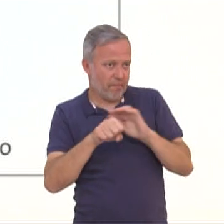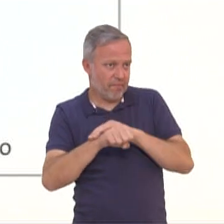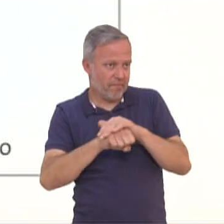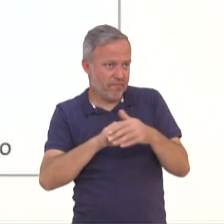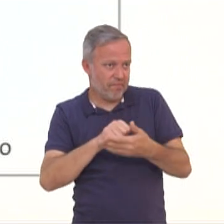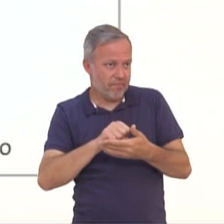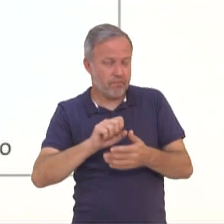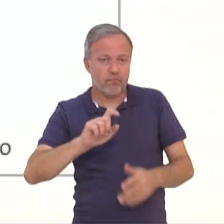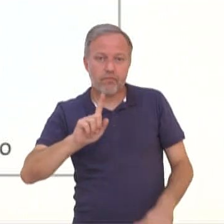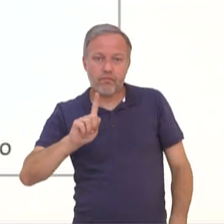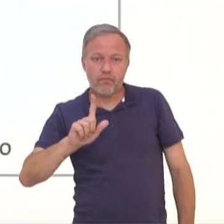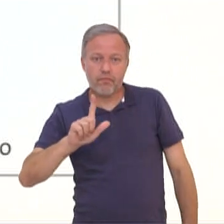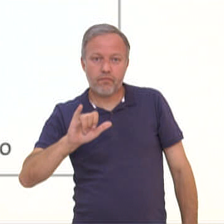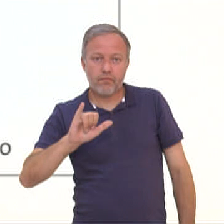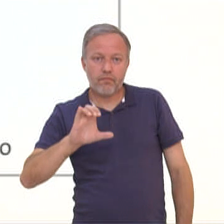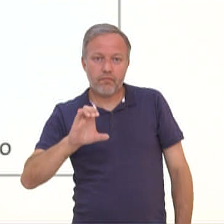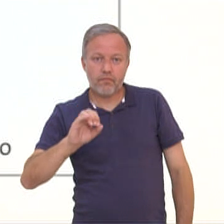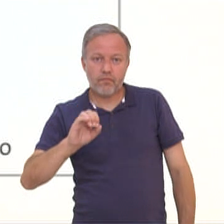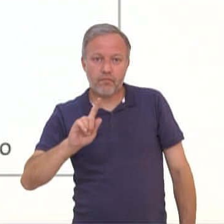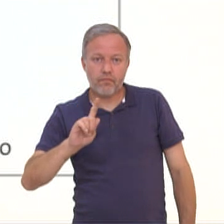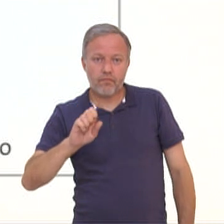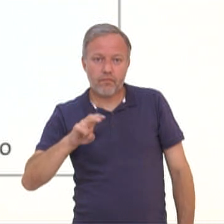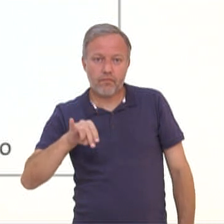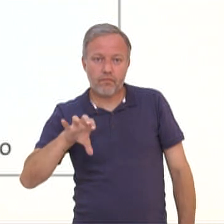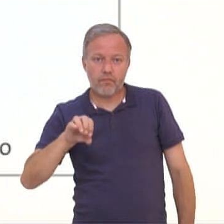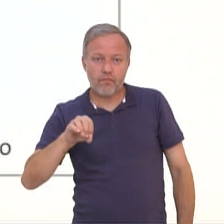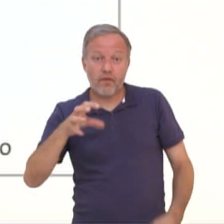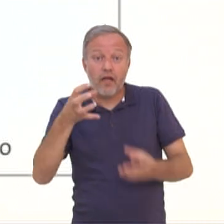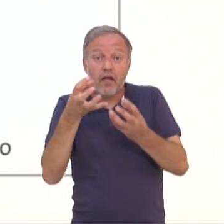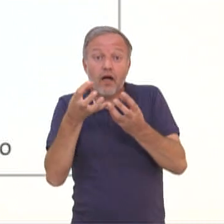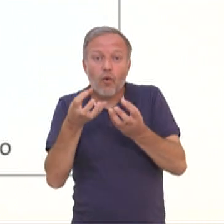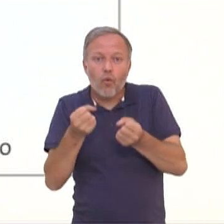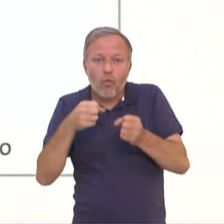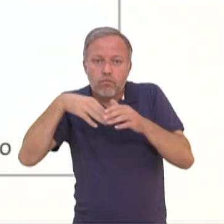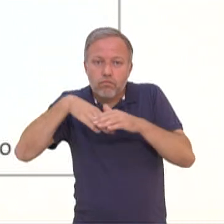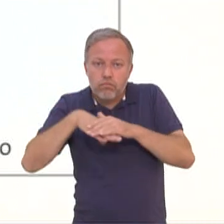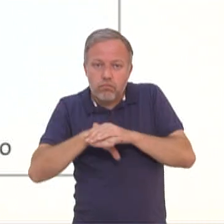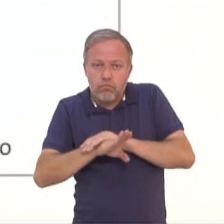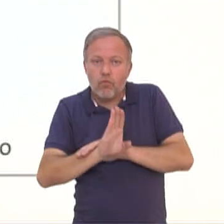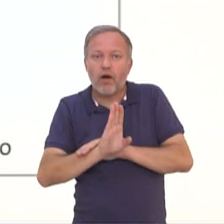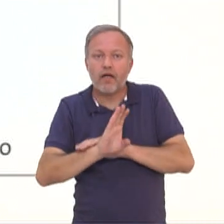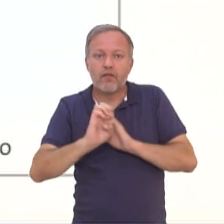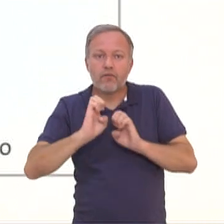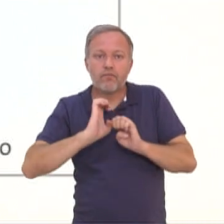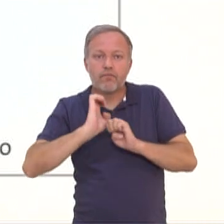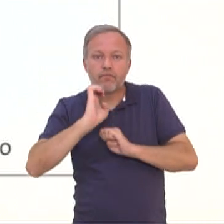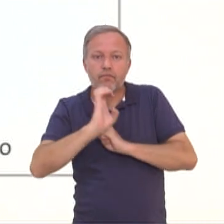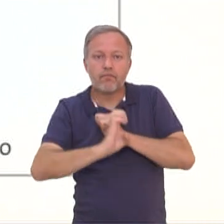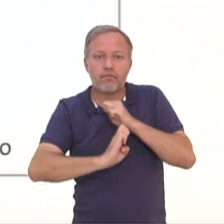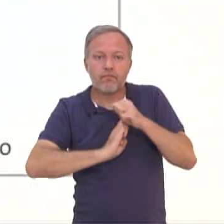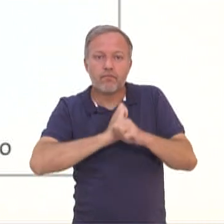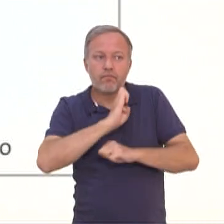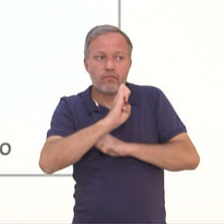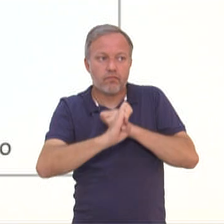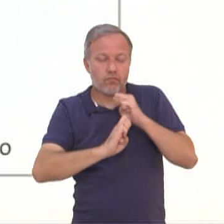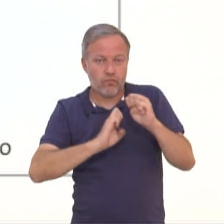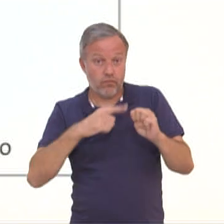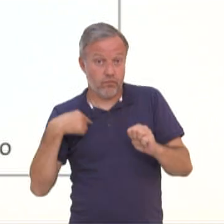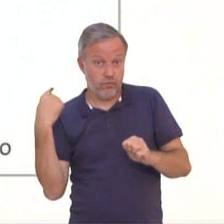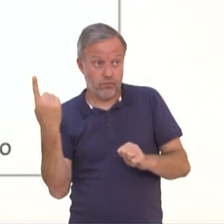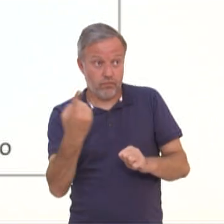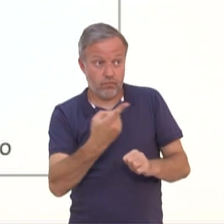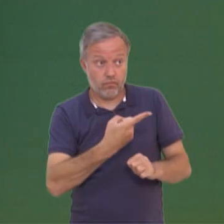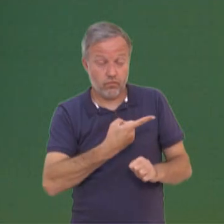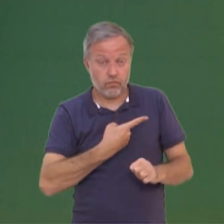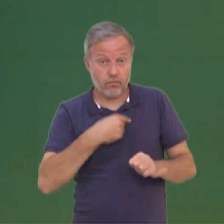Glicogênio. Glicogênio é a maneira como eles guardam energia. Nós, animais, quando nos alimentamos, a gente